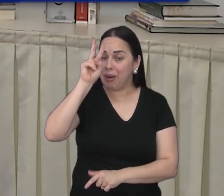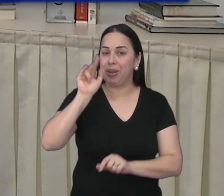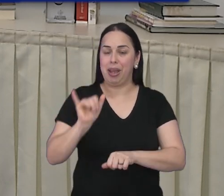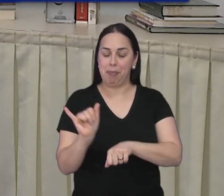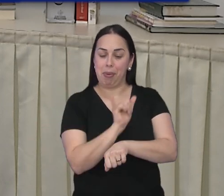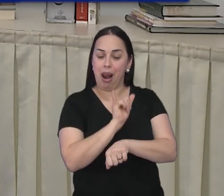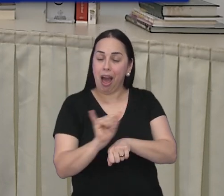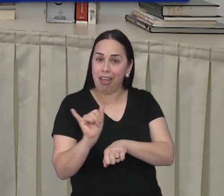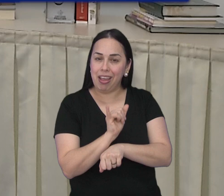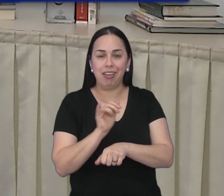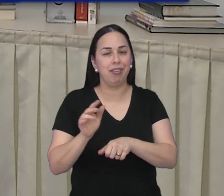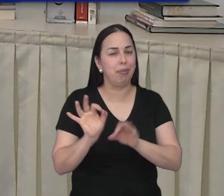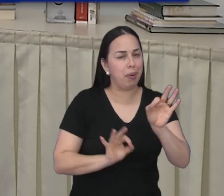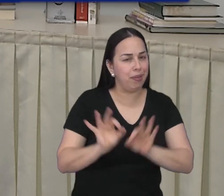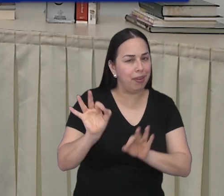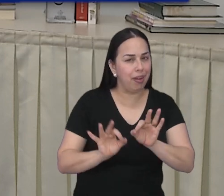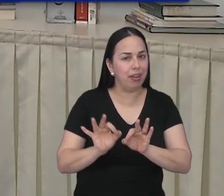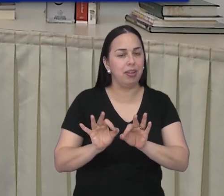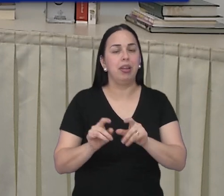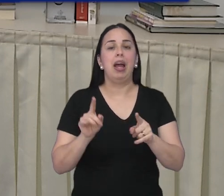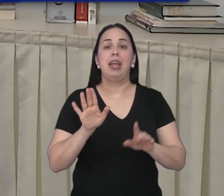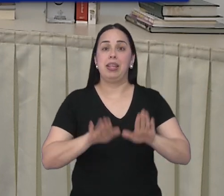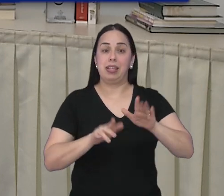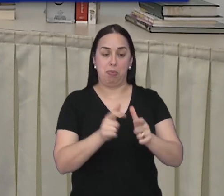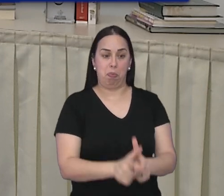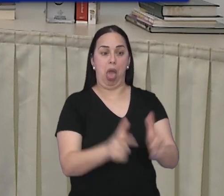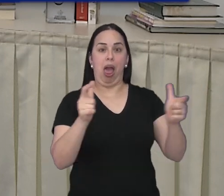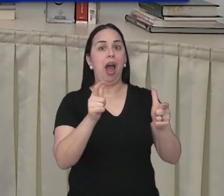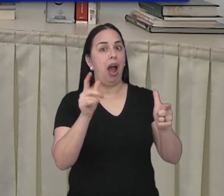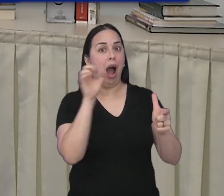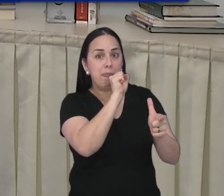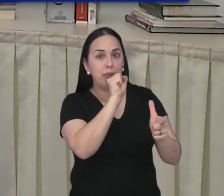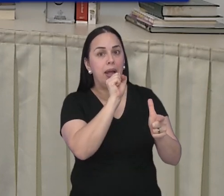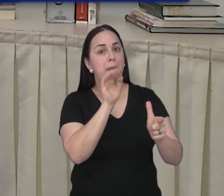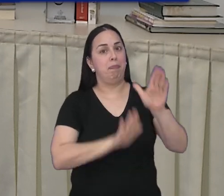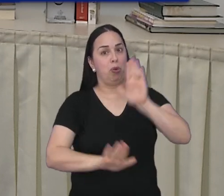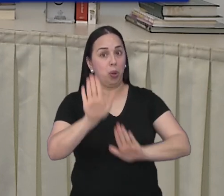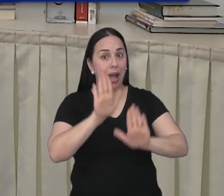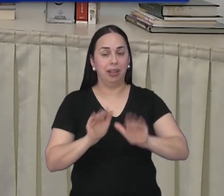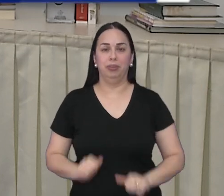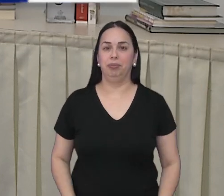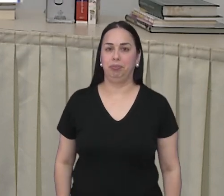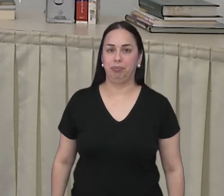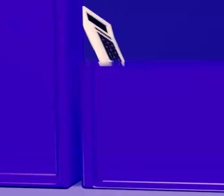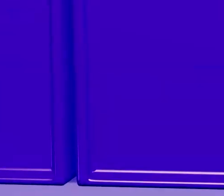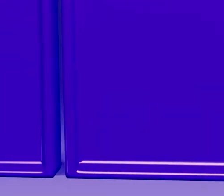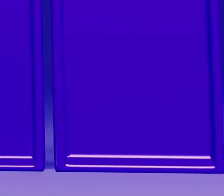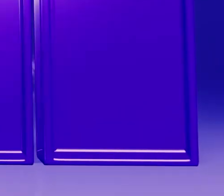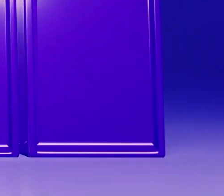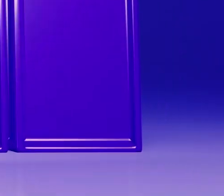muito. Não se esqueça de planejar o crescimento, porque crescer rápido é tão perigoso como não crescer nada.